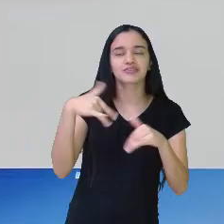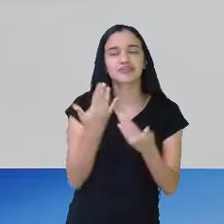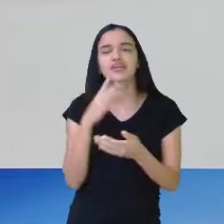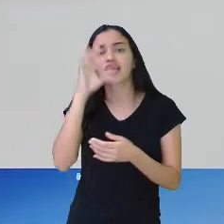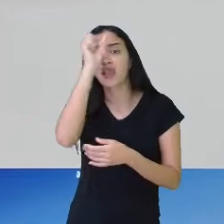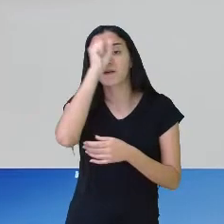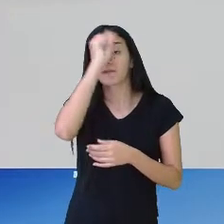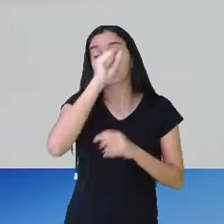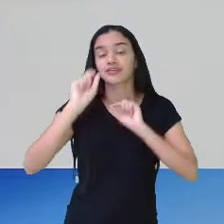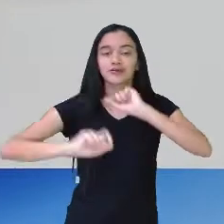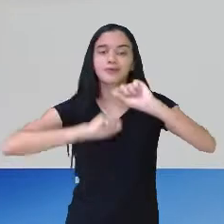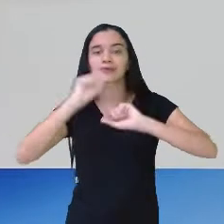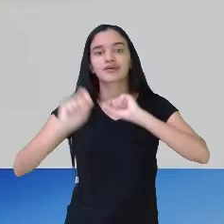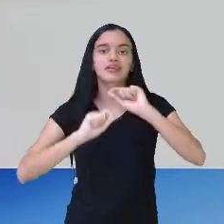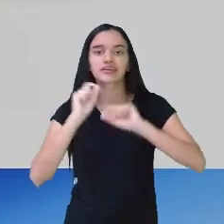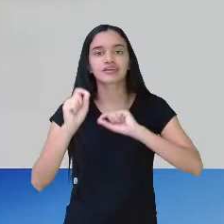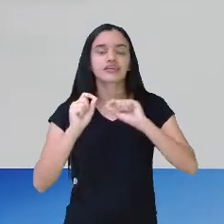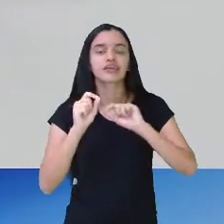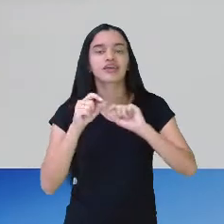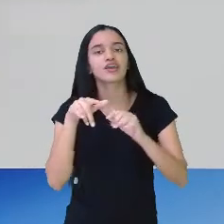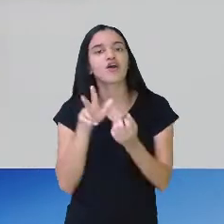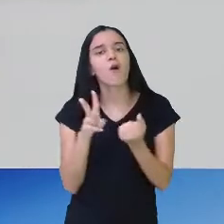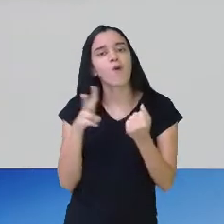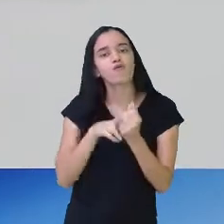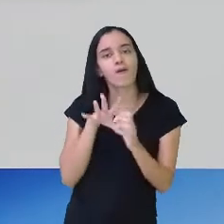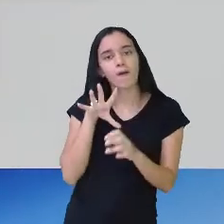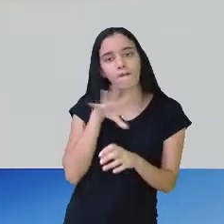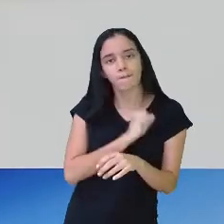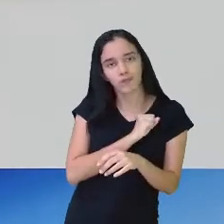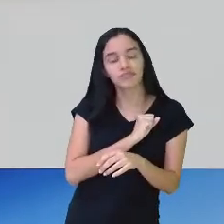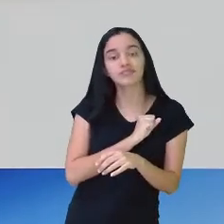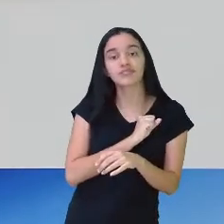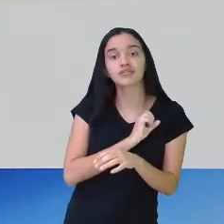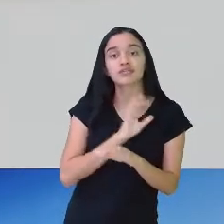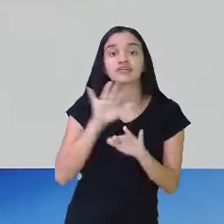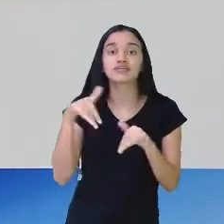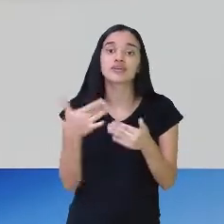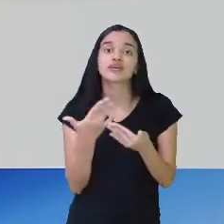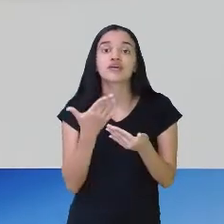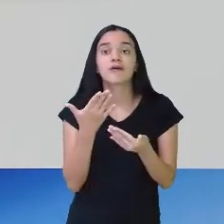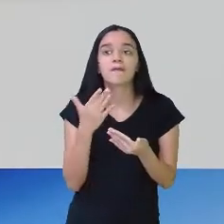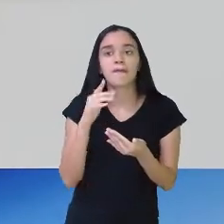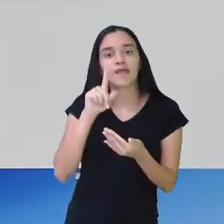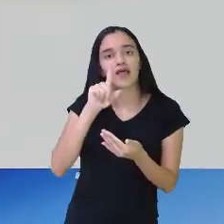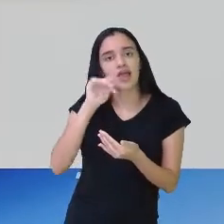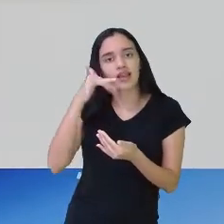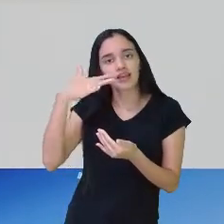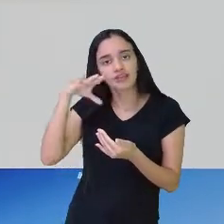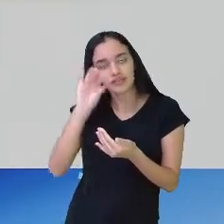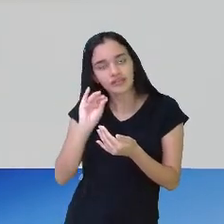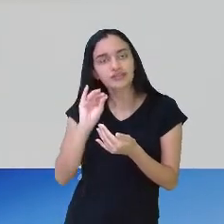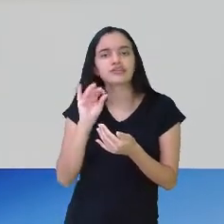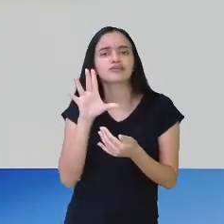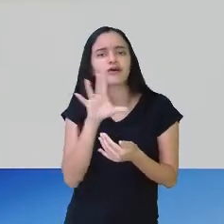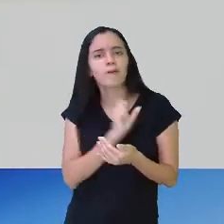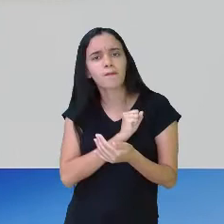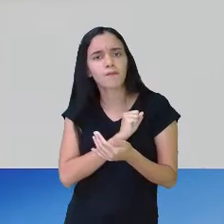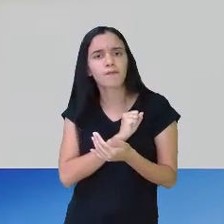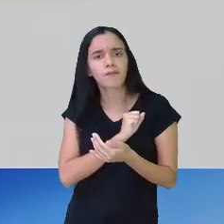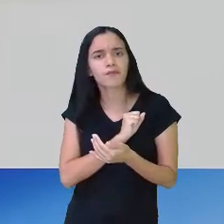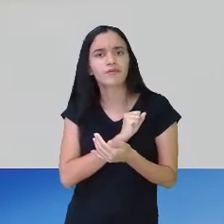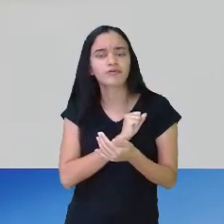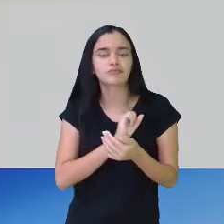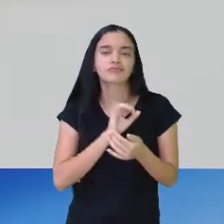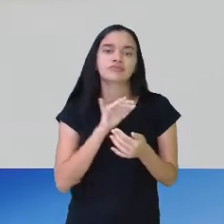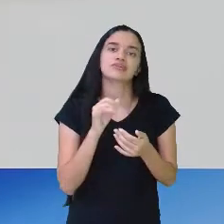bonitinho, que fala muito sobre paixões platônicas, né? E que aqui, quando ele bota a lição de amor, a gente vai ter essa relação, né?